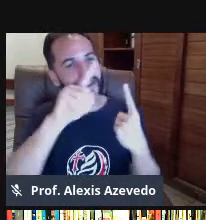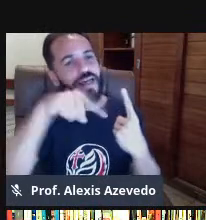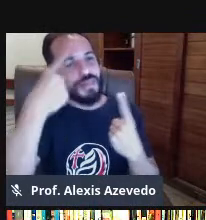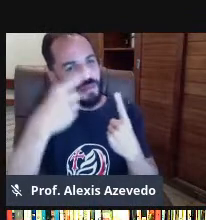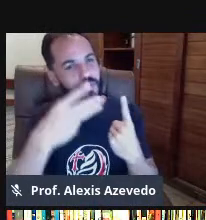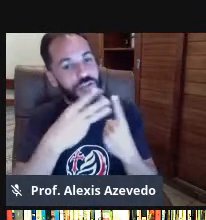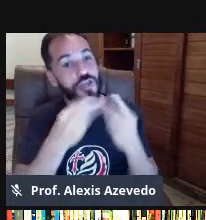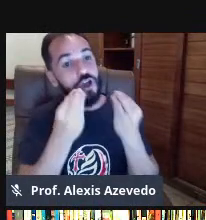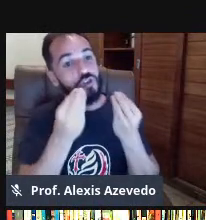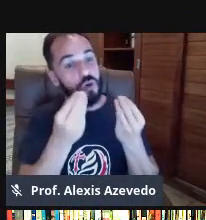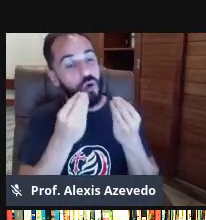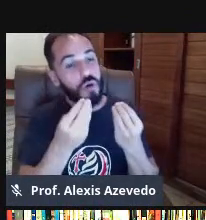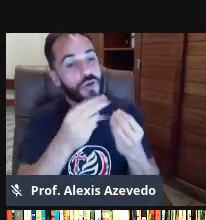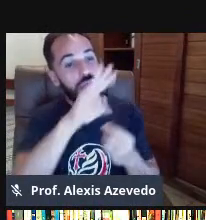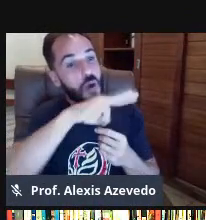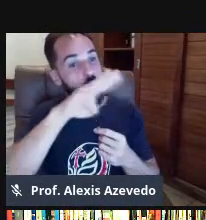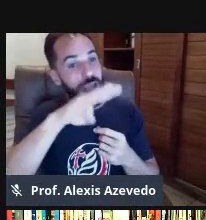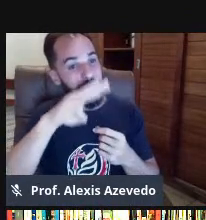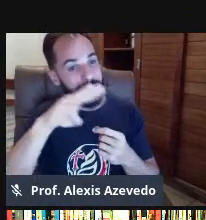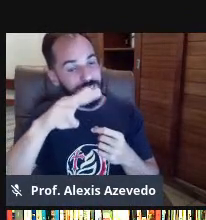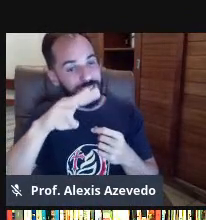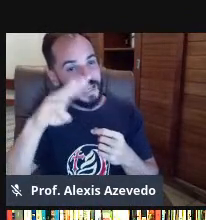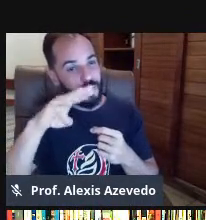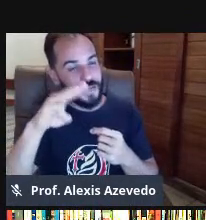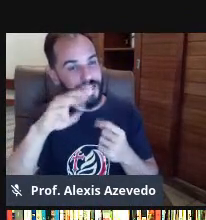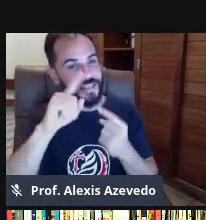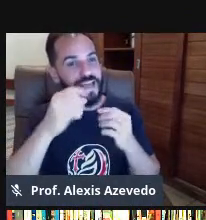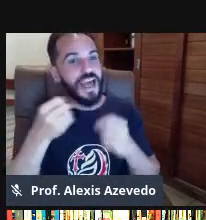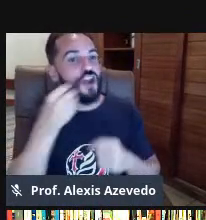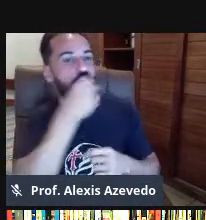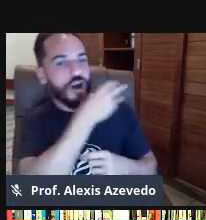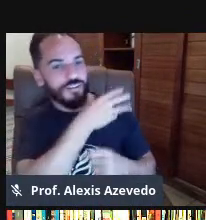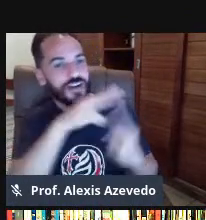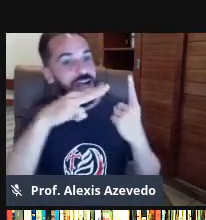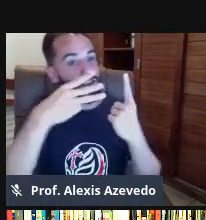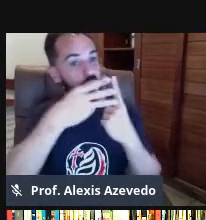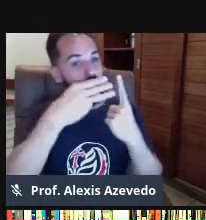né? E aqui a gente fala um pouquinho de como que é